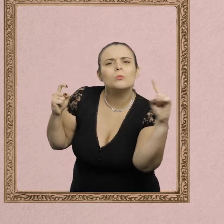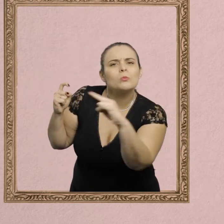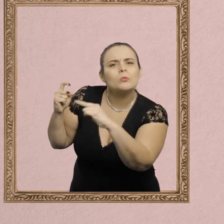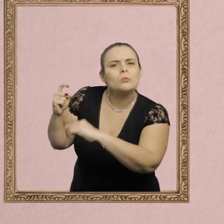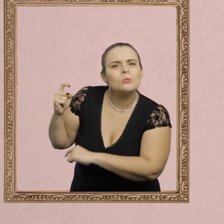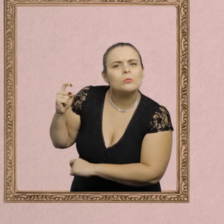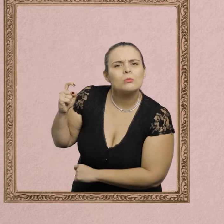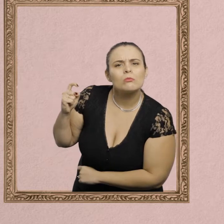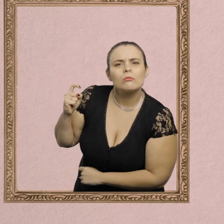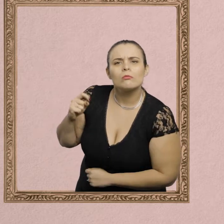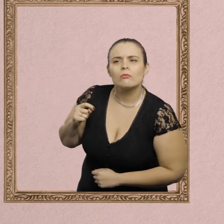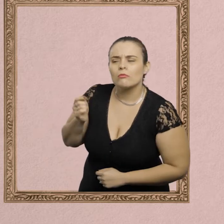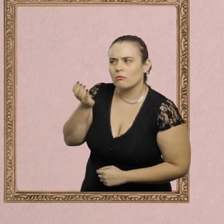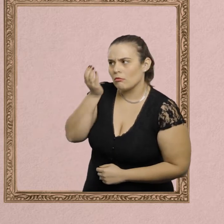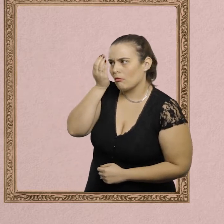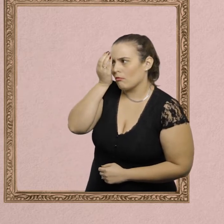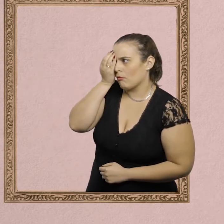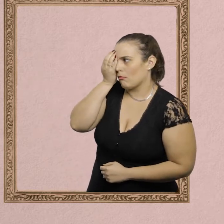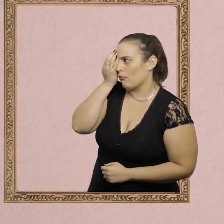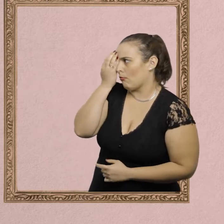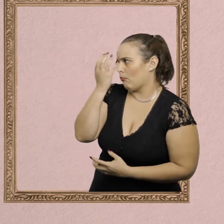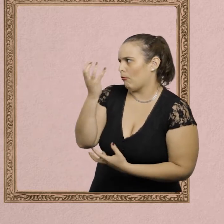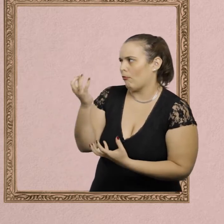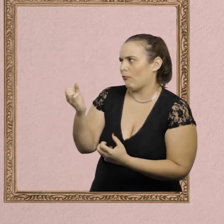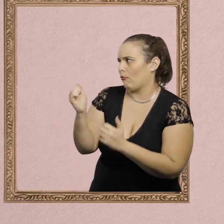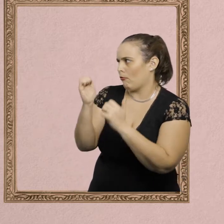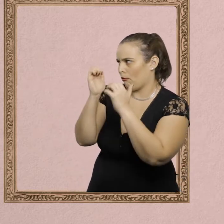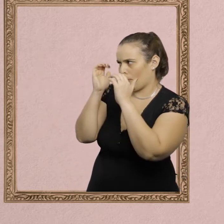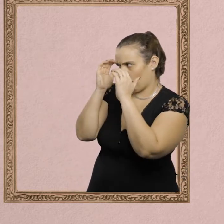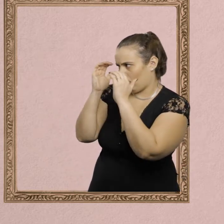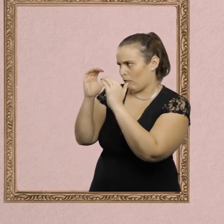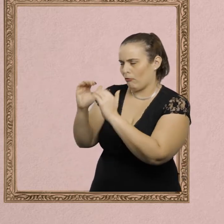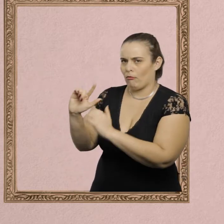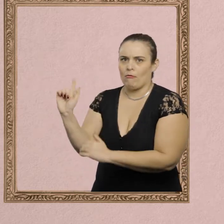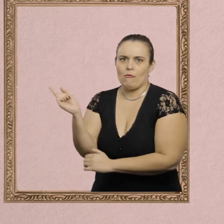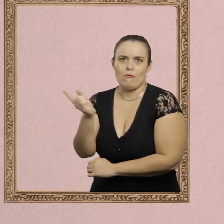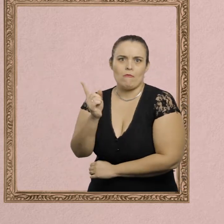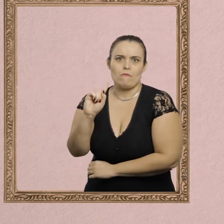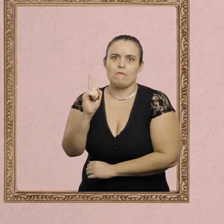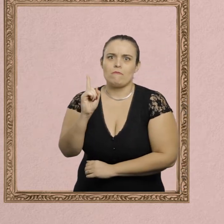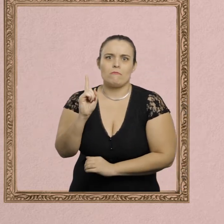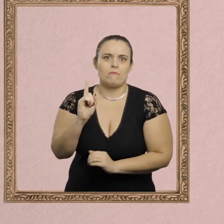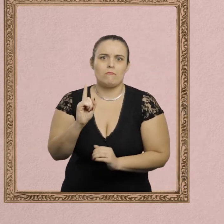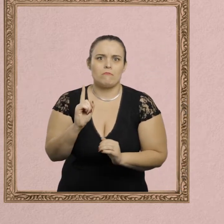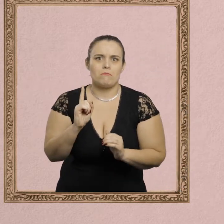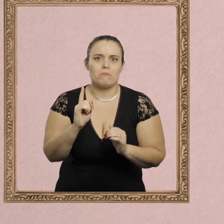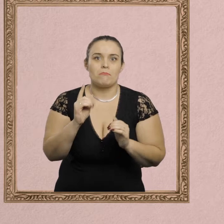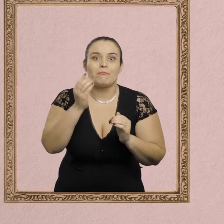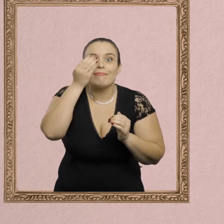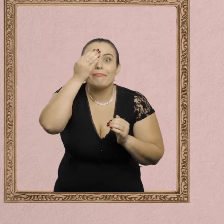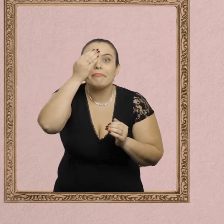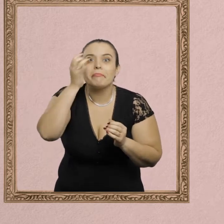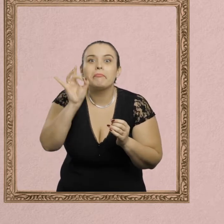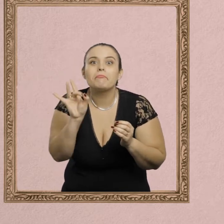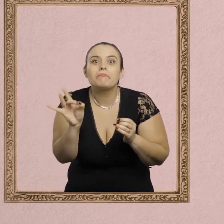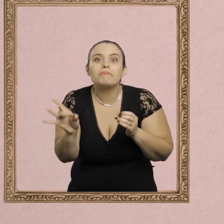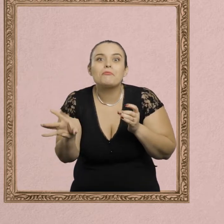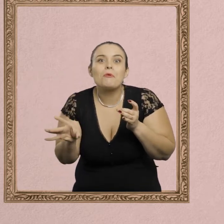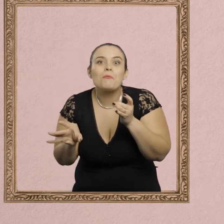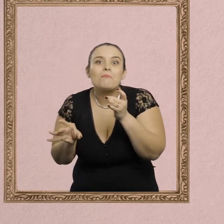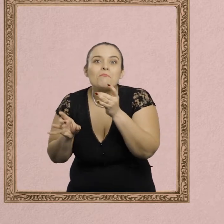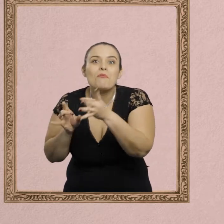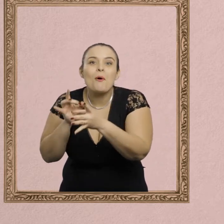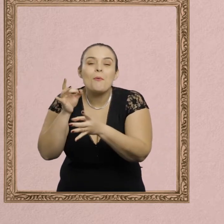coisa que eles ouviram cocoricando. Nenhum pirata obedeceu o capitão. Os piratas abandonaram o